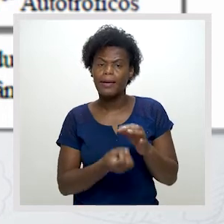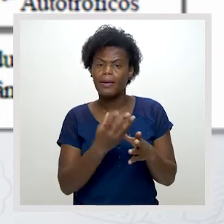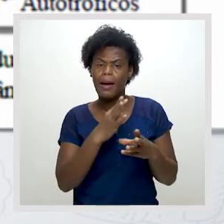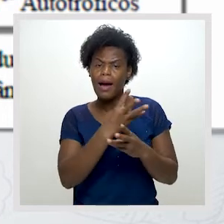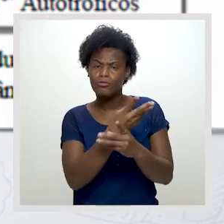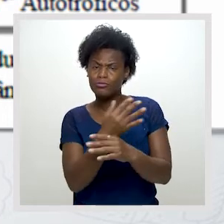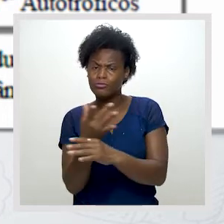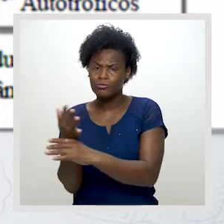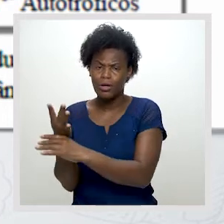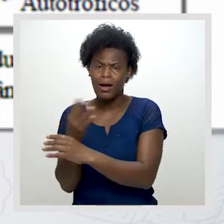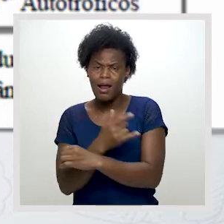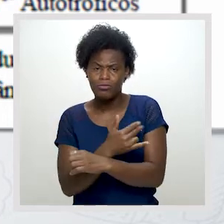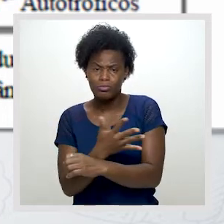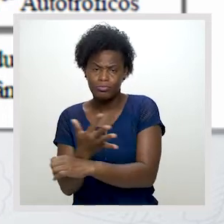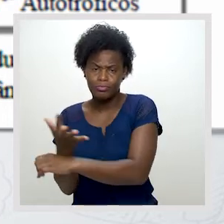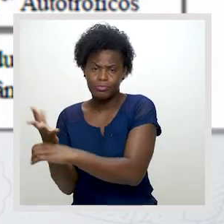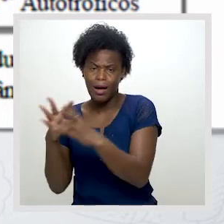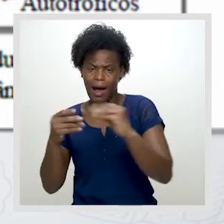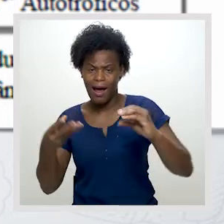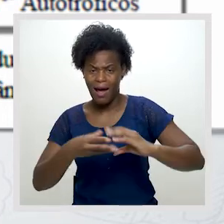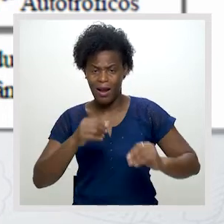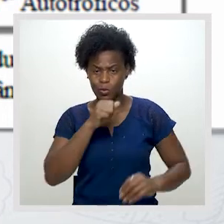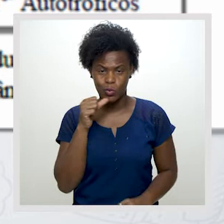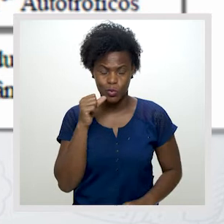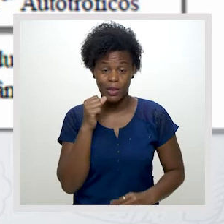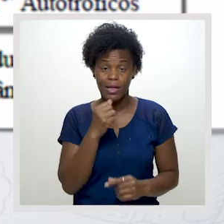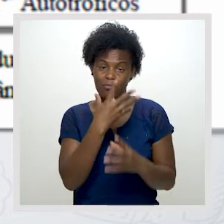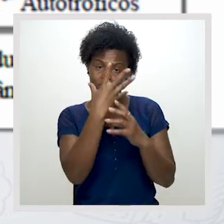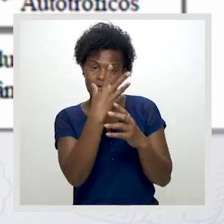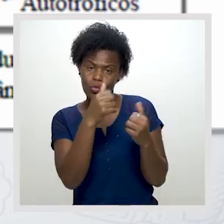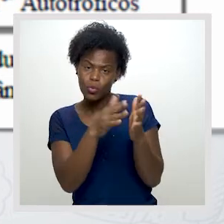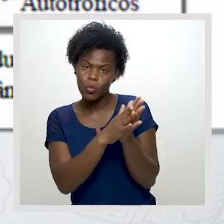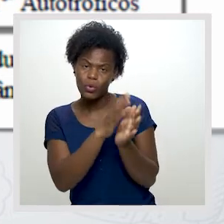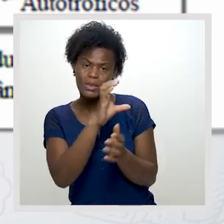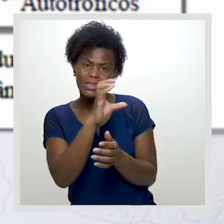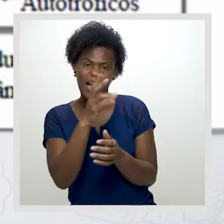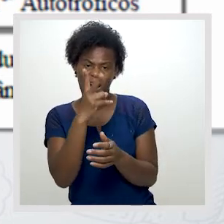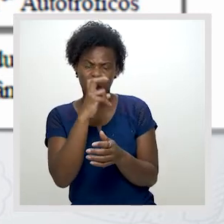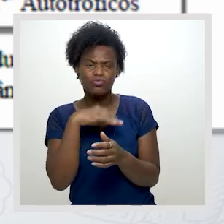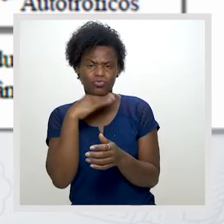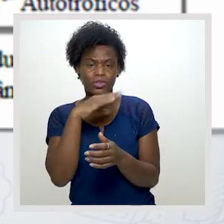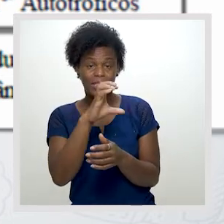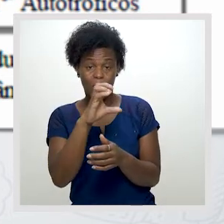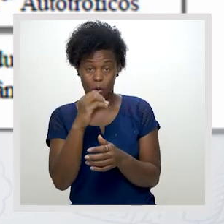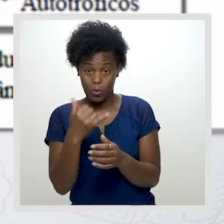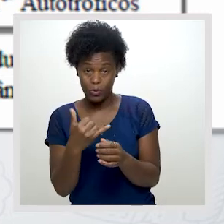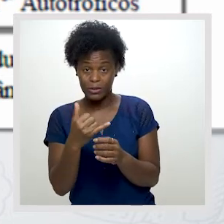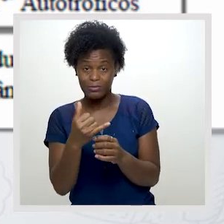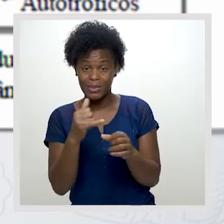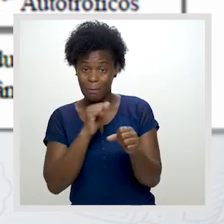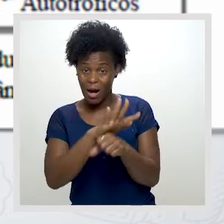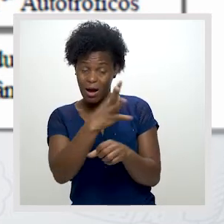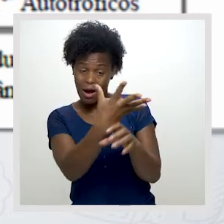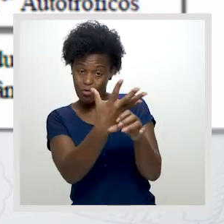né? Das algas azuis que absorviam todo o CO2 dos oceanos e libertavam o